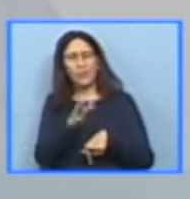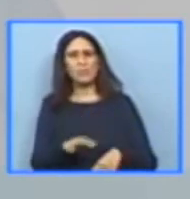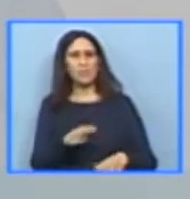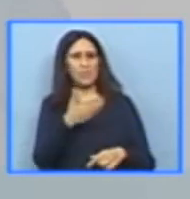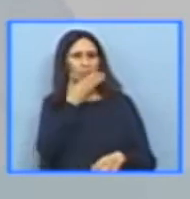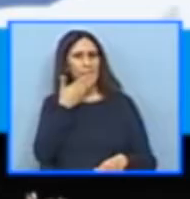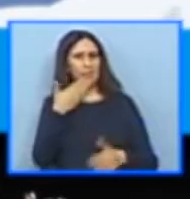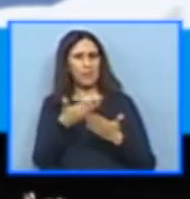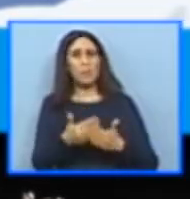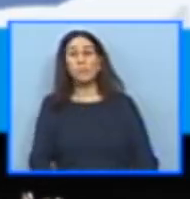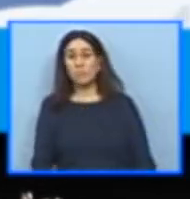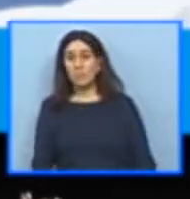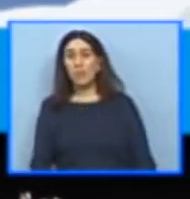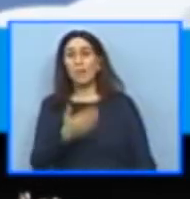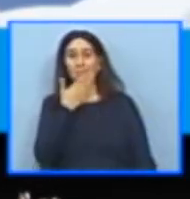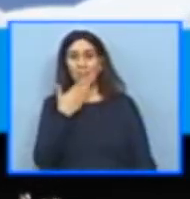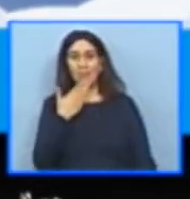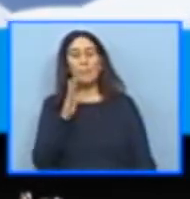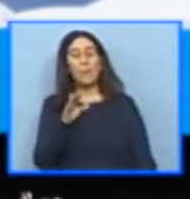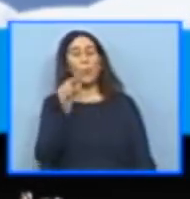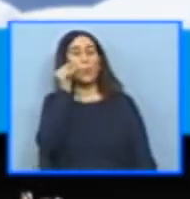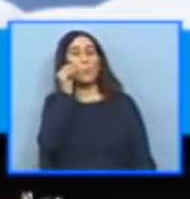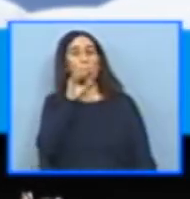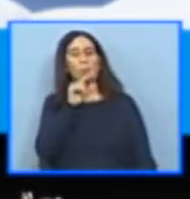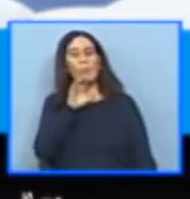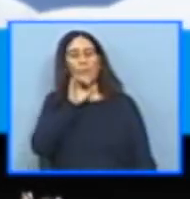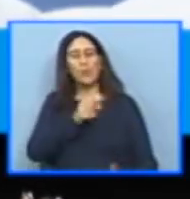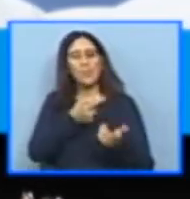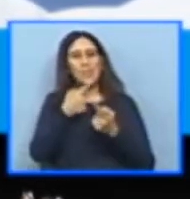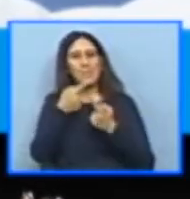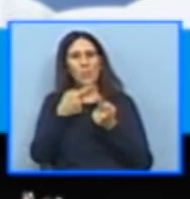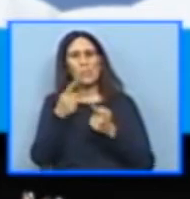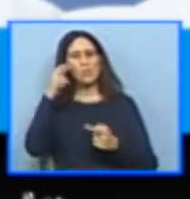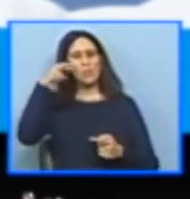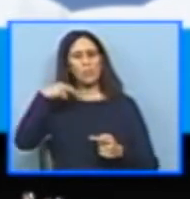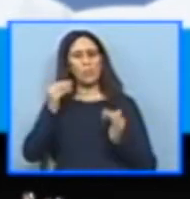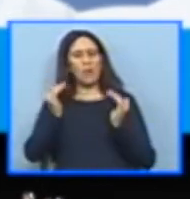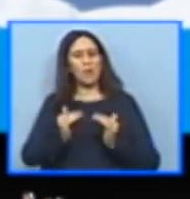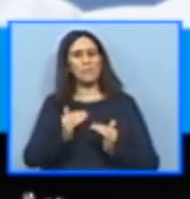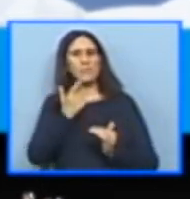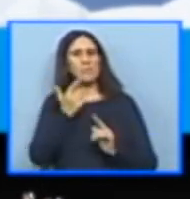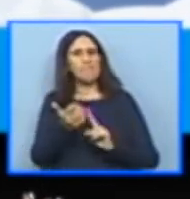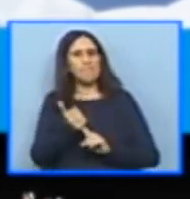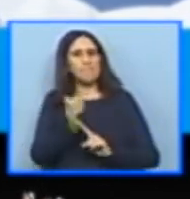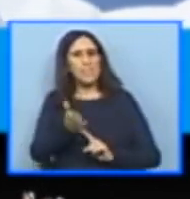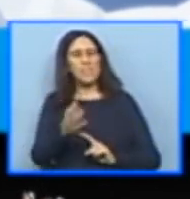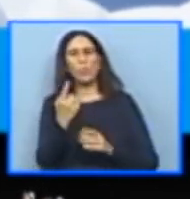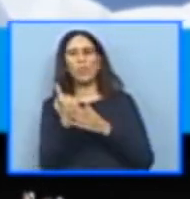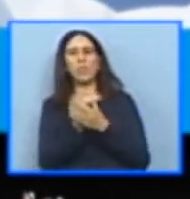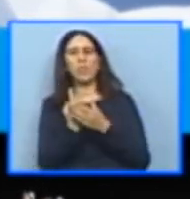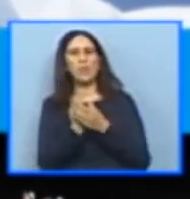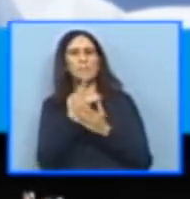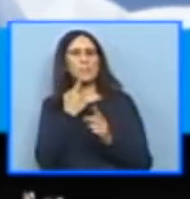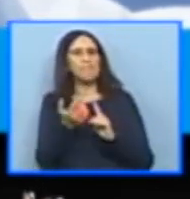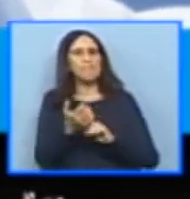valor instrumental, mas os pais têm de dialogar com os filhos, têm que perceber quando baixa a autoestima, têm que perceber quando eles se isolam, têm que perceber